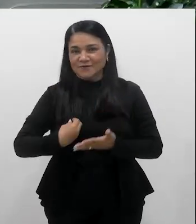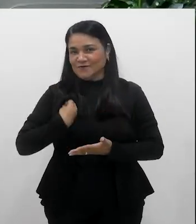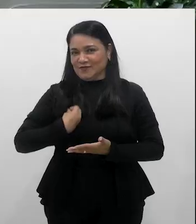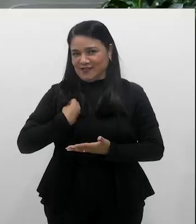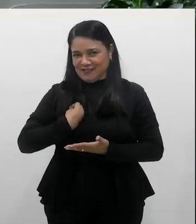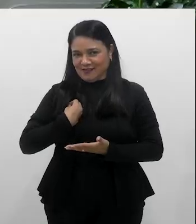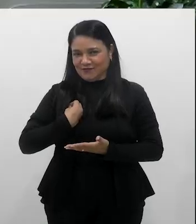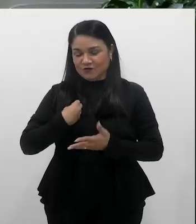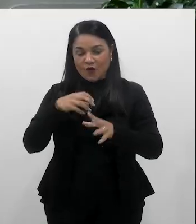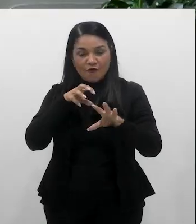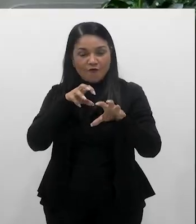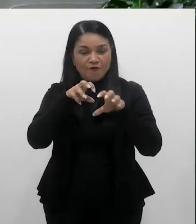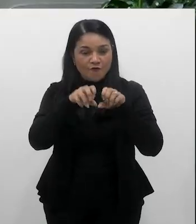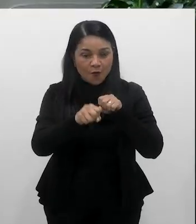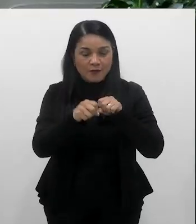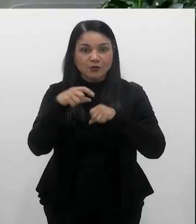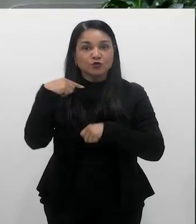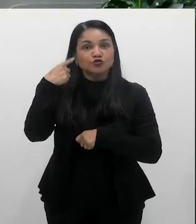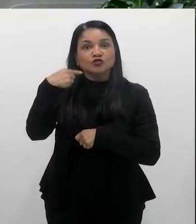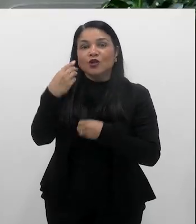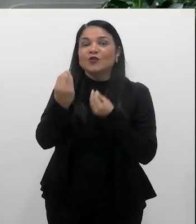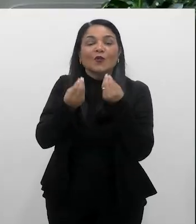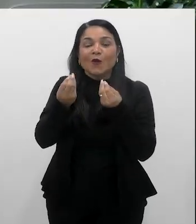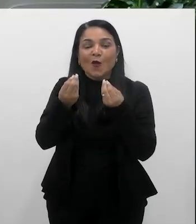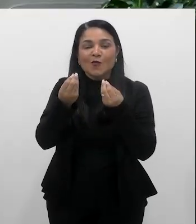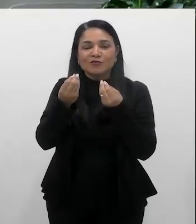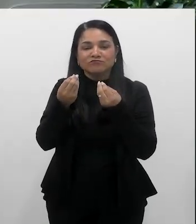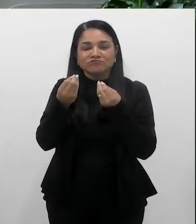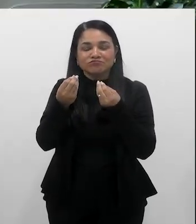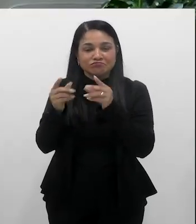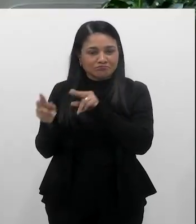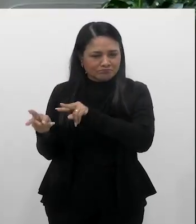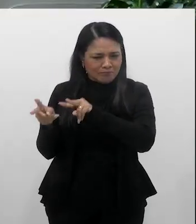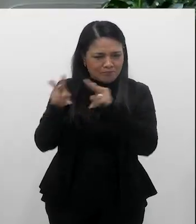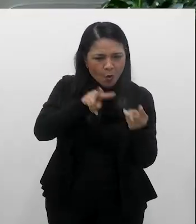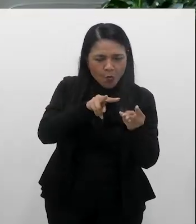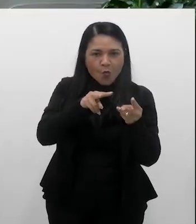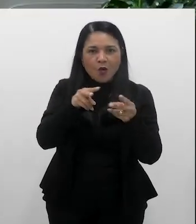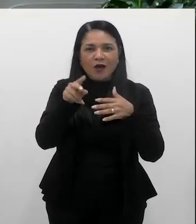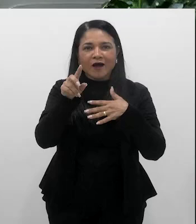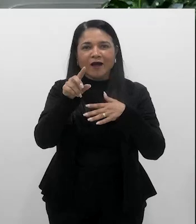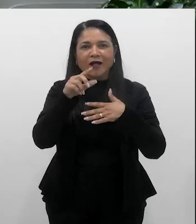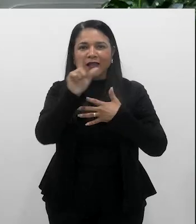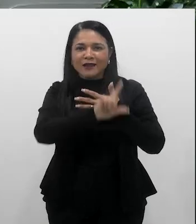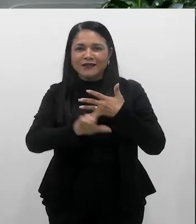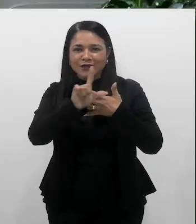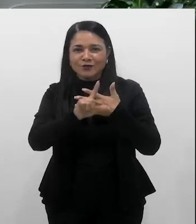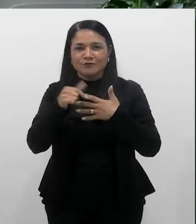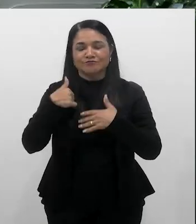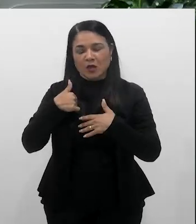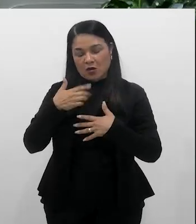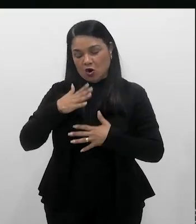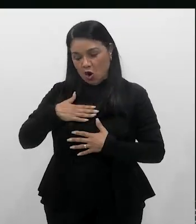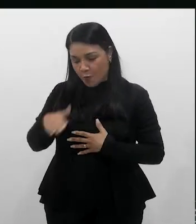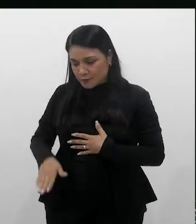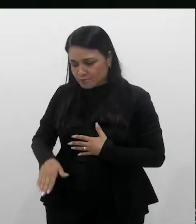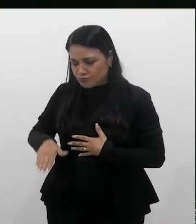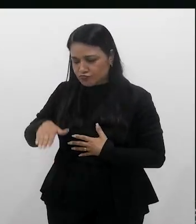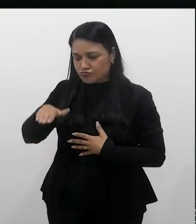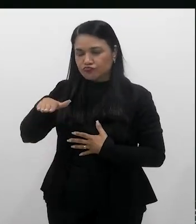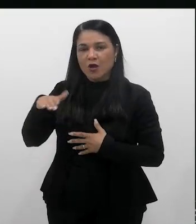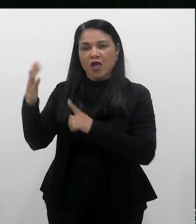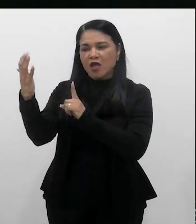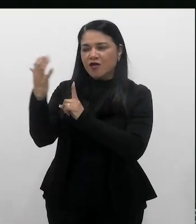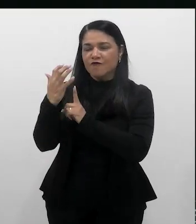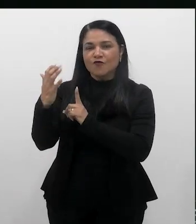você, a sua formação é em Direito. Como é que você foi para a literatura? Começar bem na infância. Eu